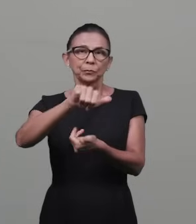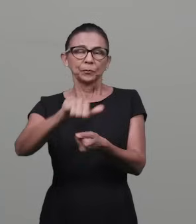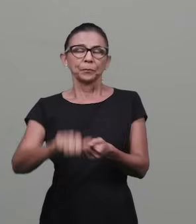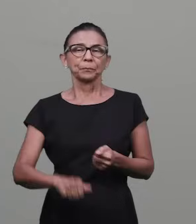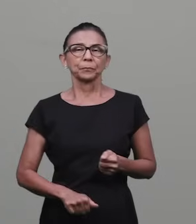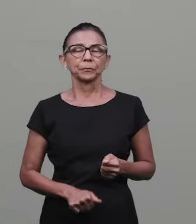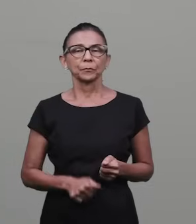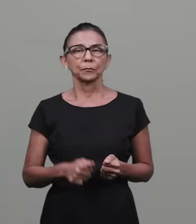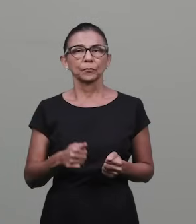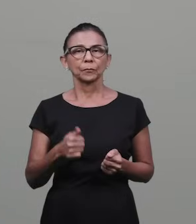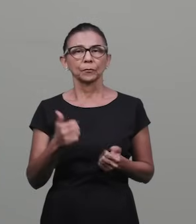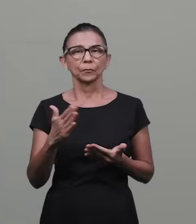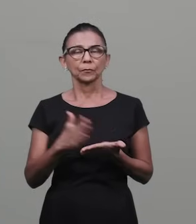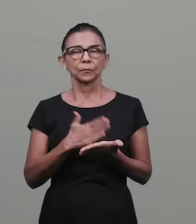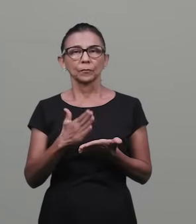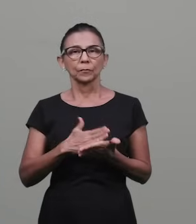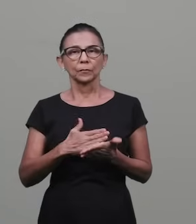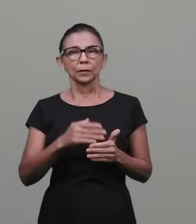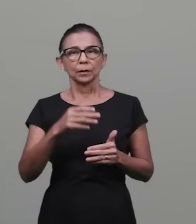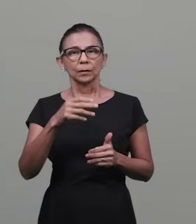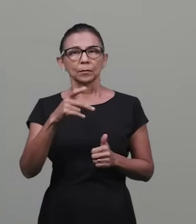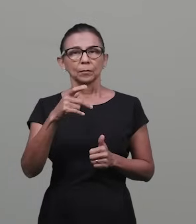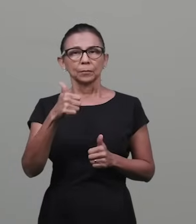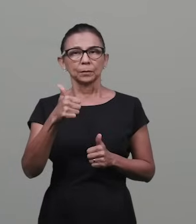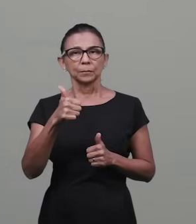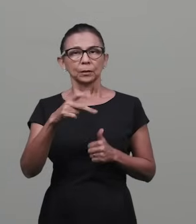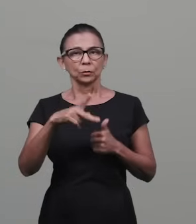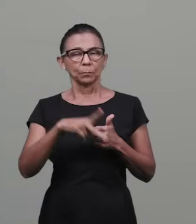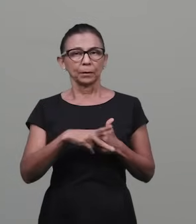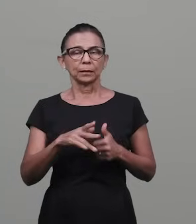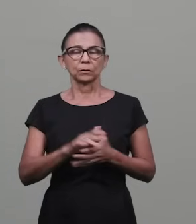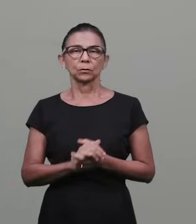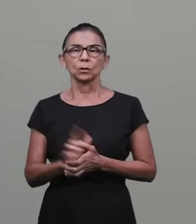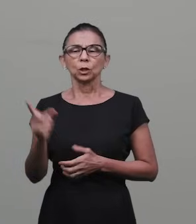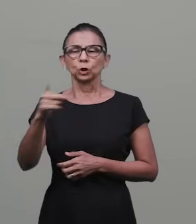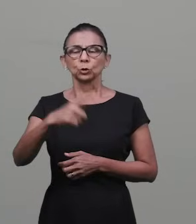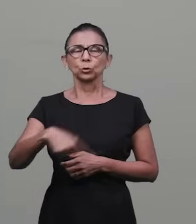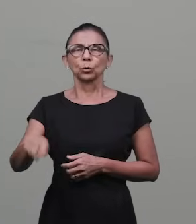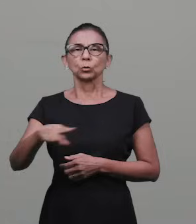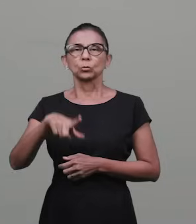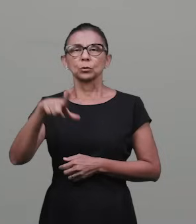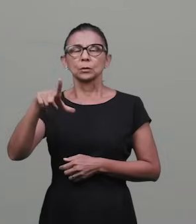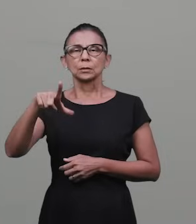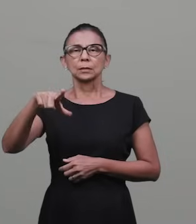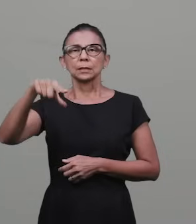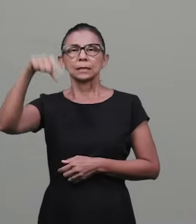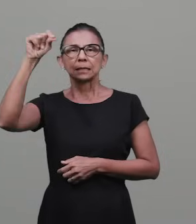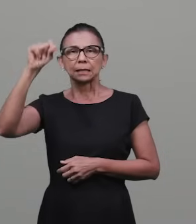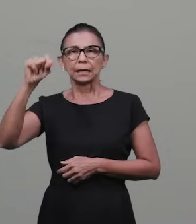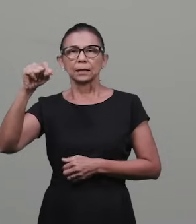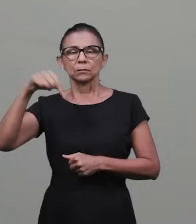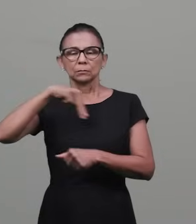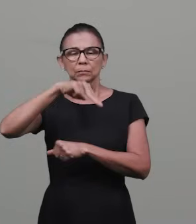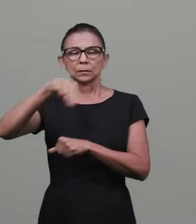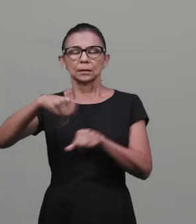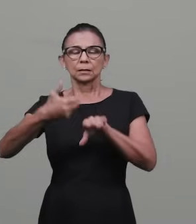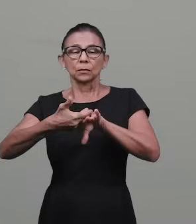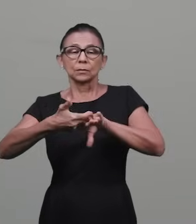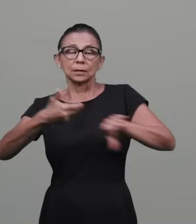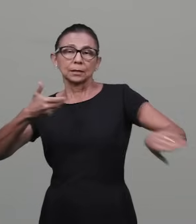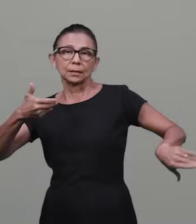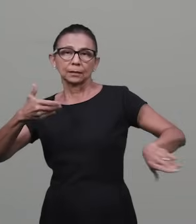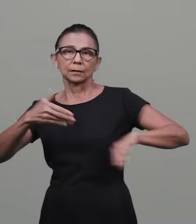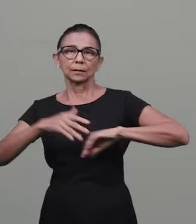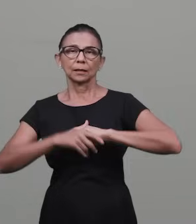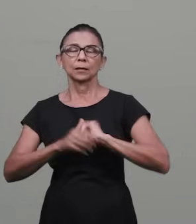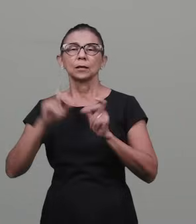Pedro 2,9, diz assim, vós, porém, sois raça eleita, sacerdócio real, nação santa, povo de